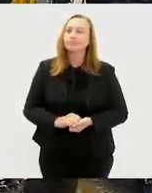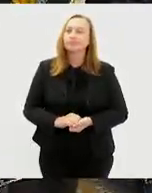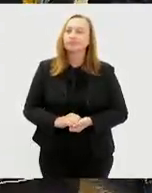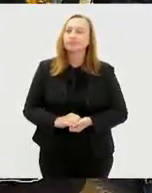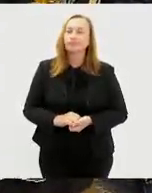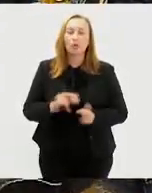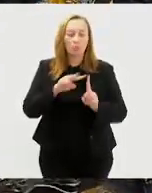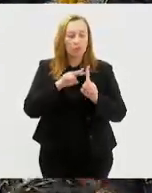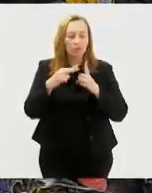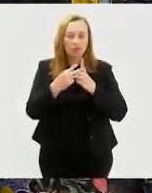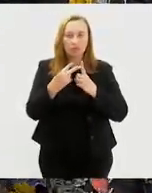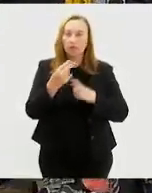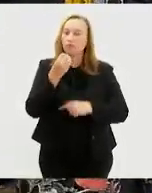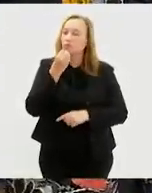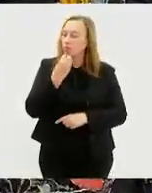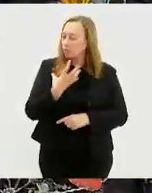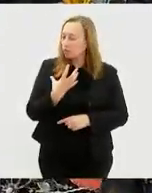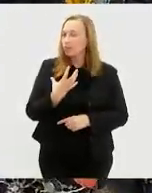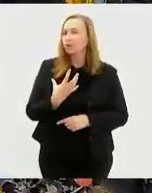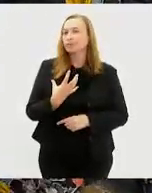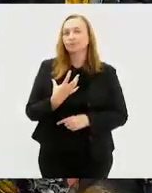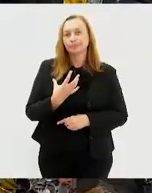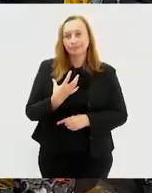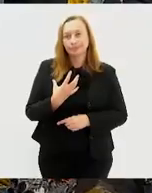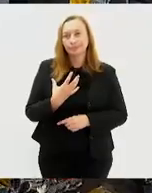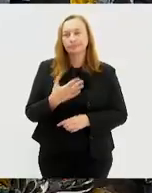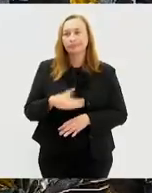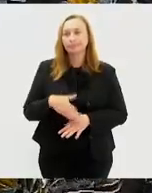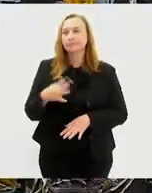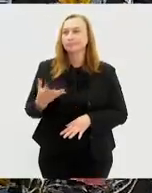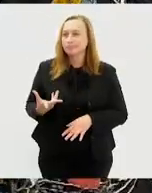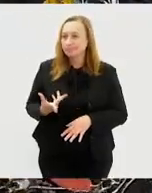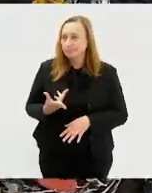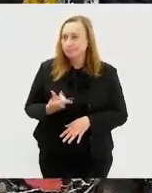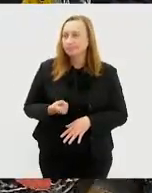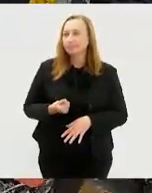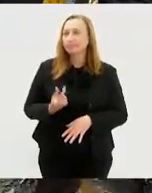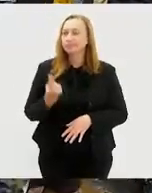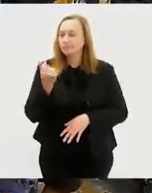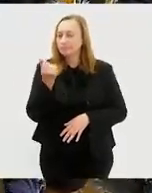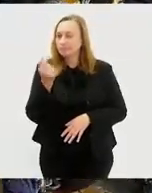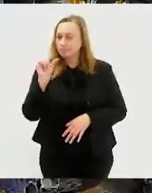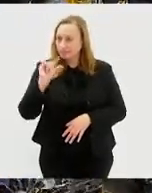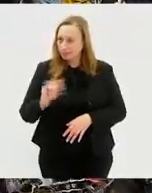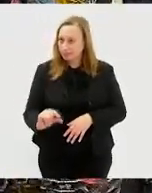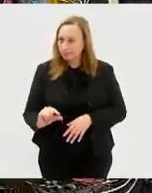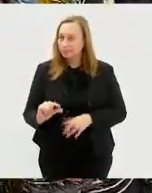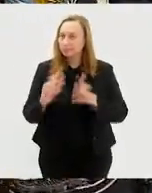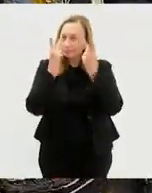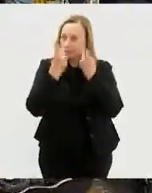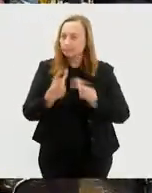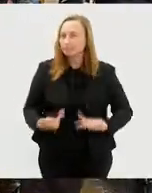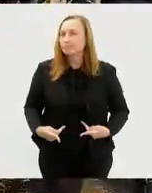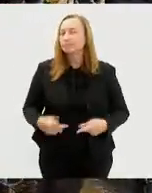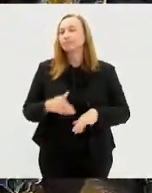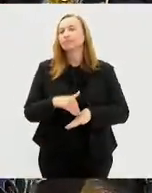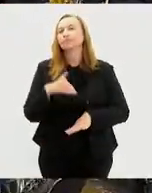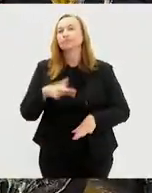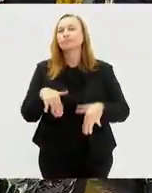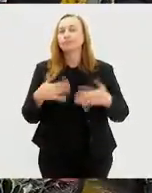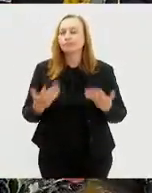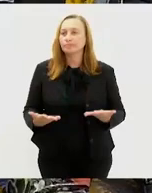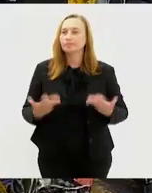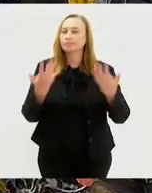visão alternativa muito mais eficaz muito mais barata muito mais humana portanto vossa excelência está